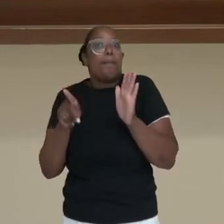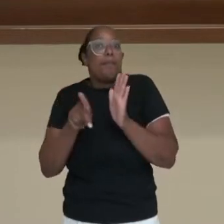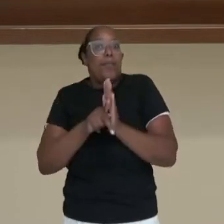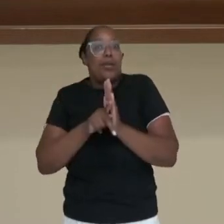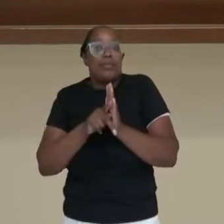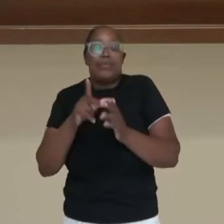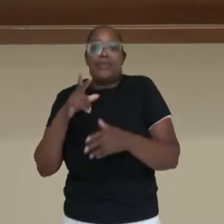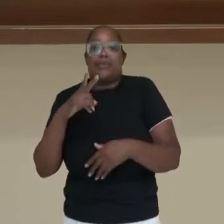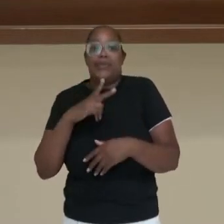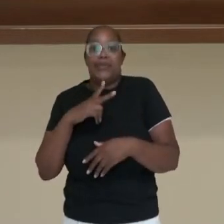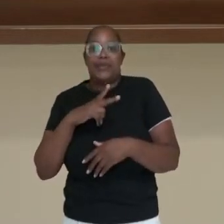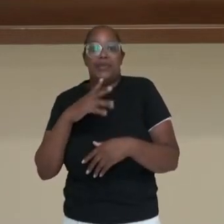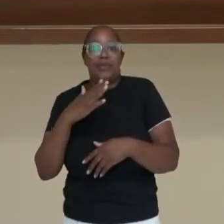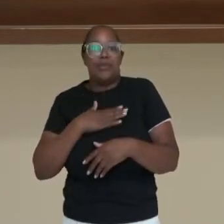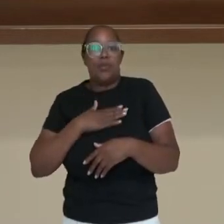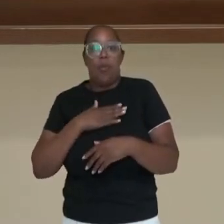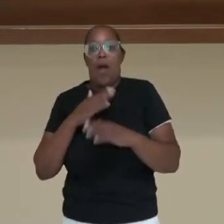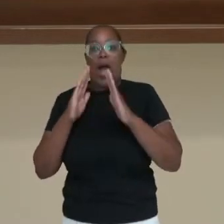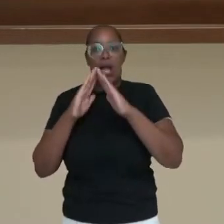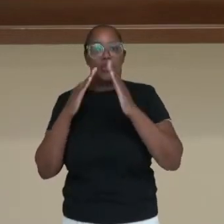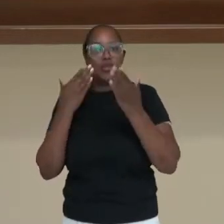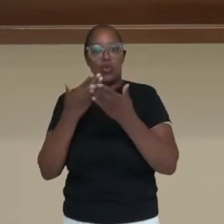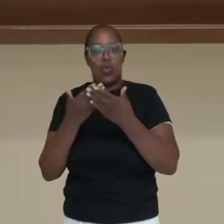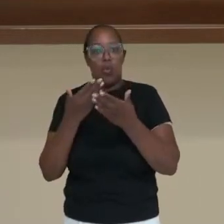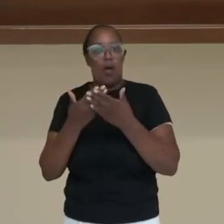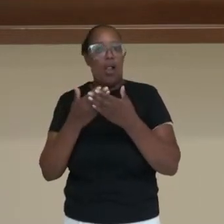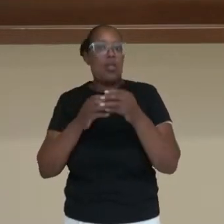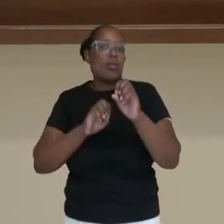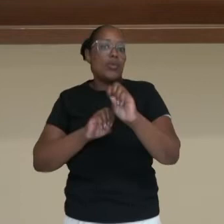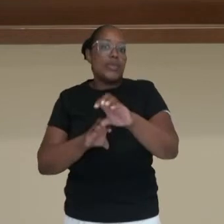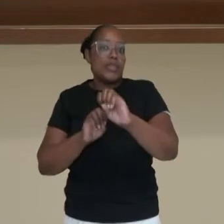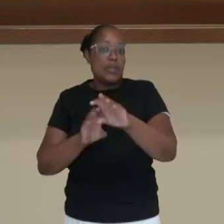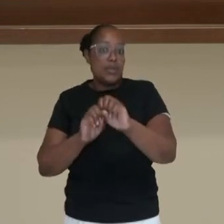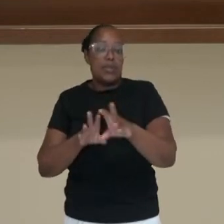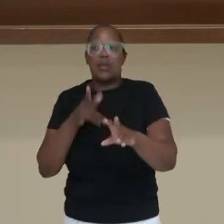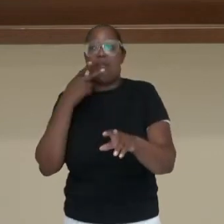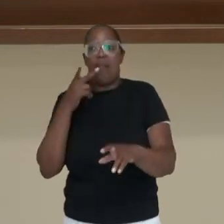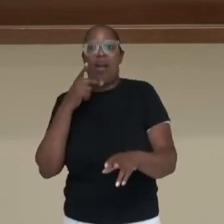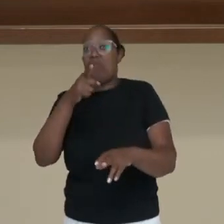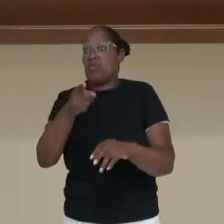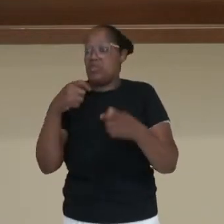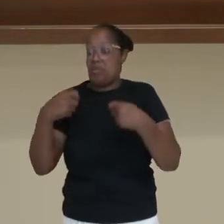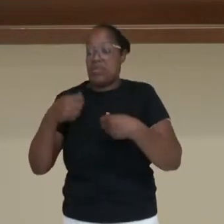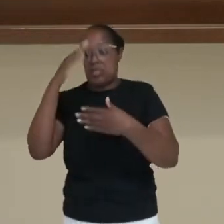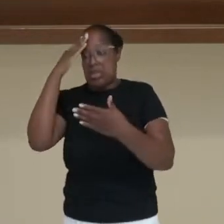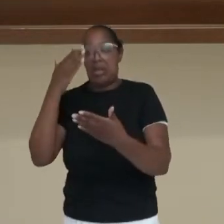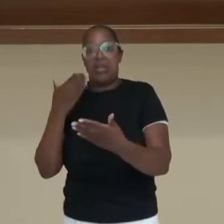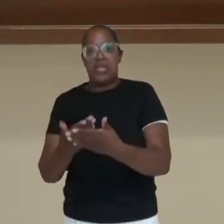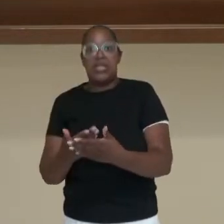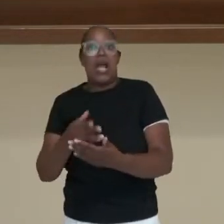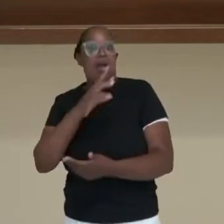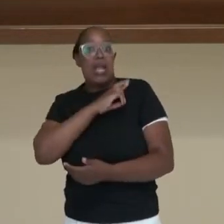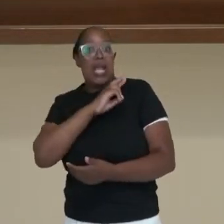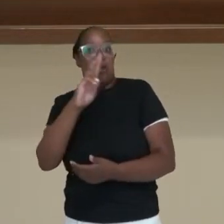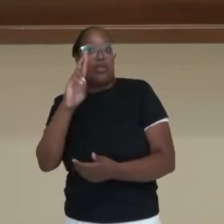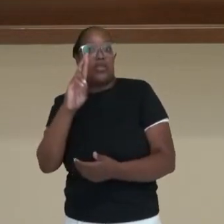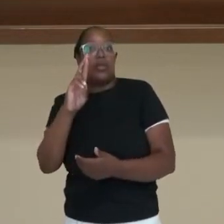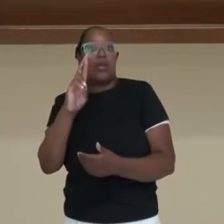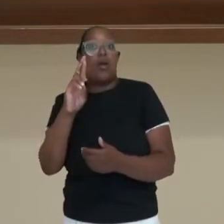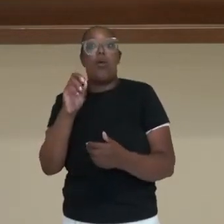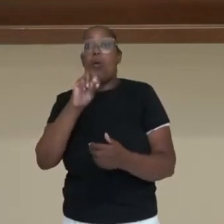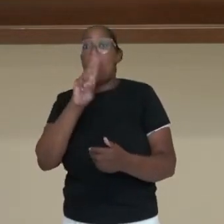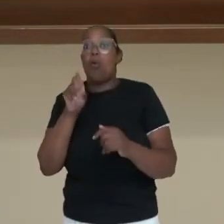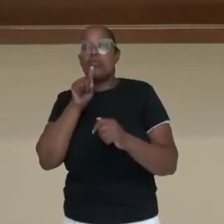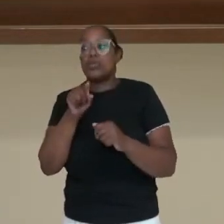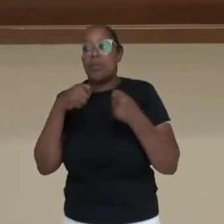de doutrinação religiosa. Ninguém pode falar assim, olha, você tem que acreditar em tal religião, né? Ou você está